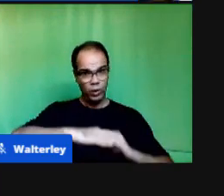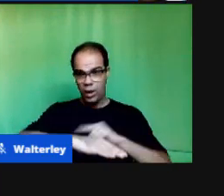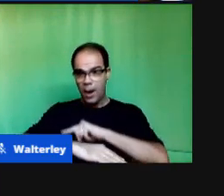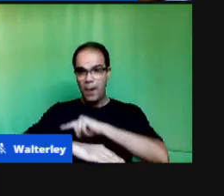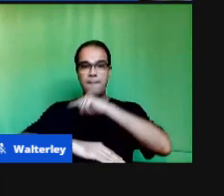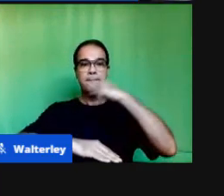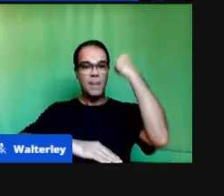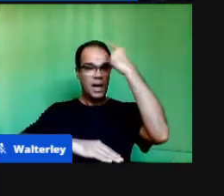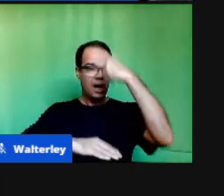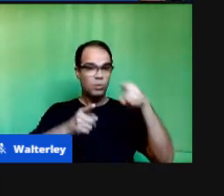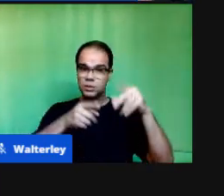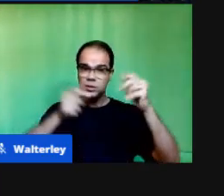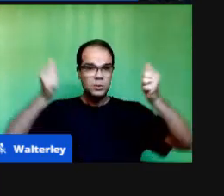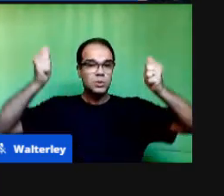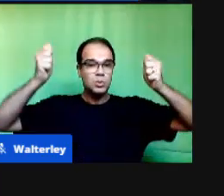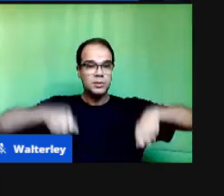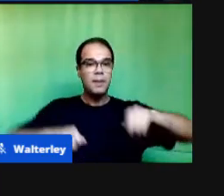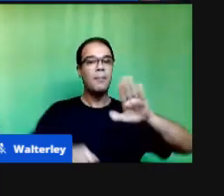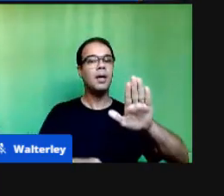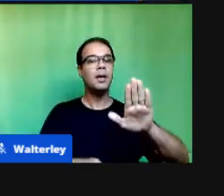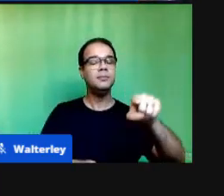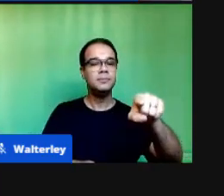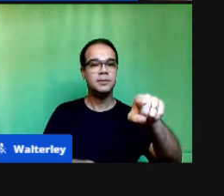gente precisa escrever.